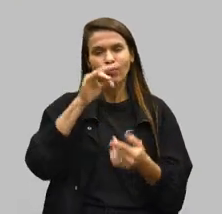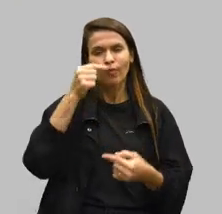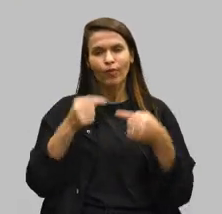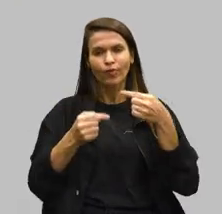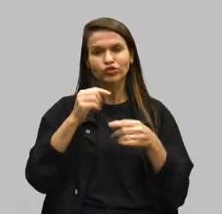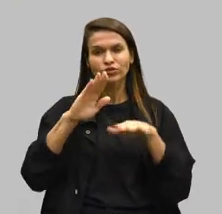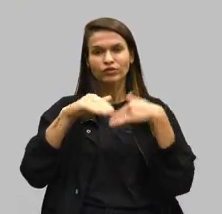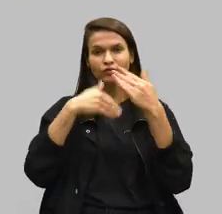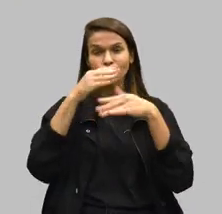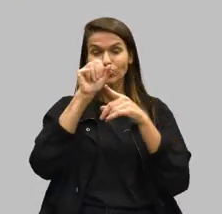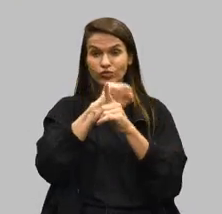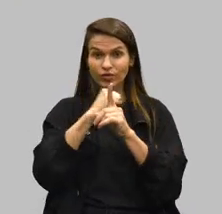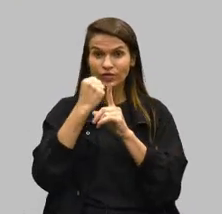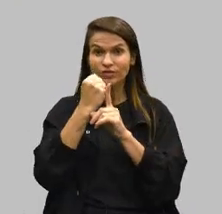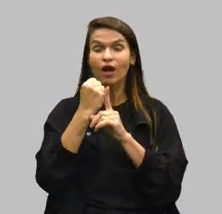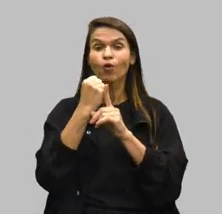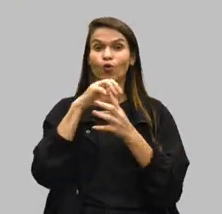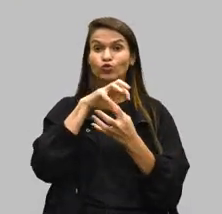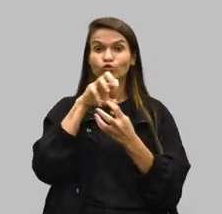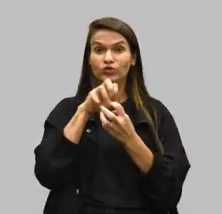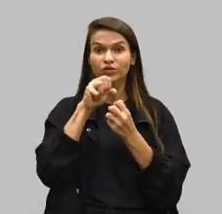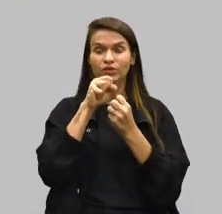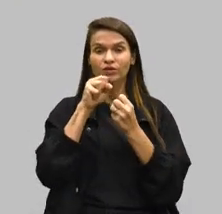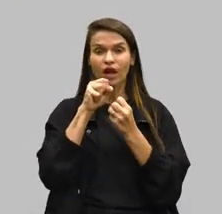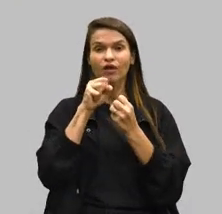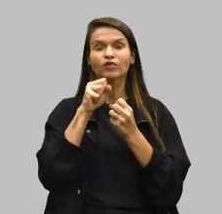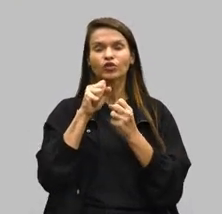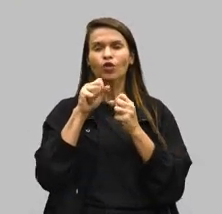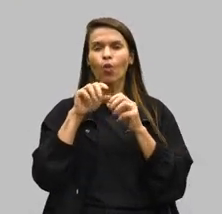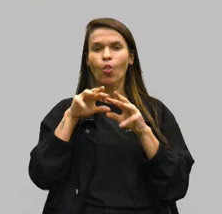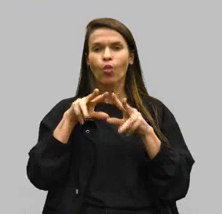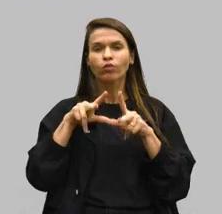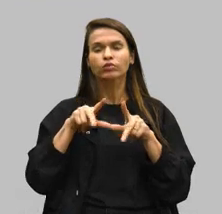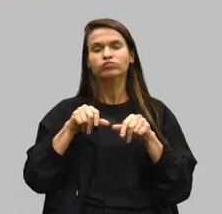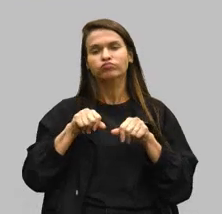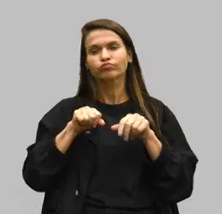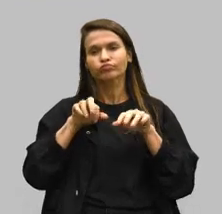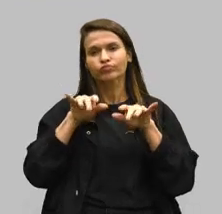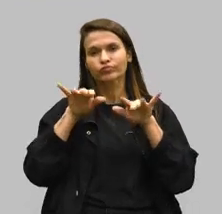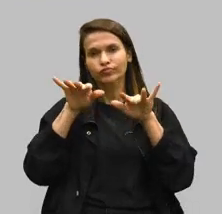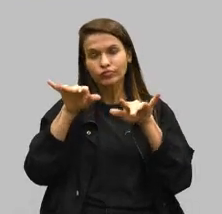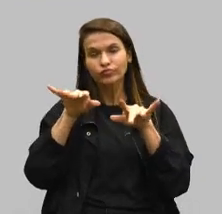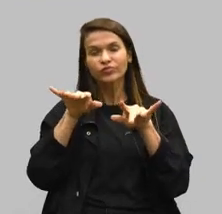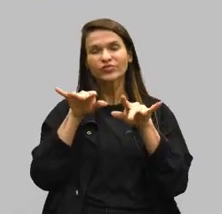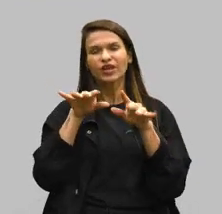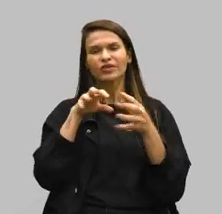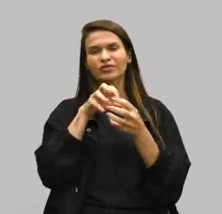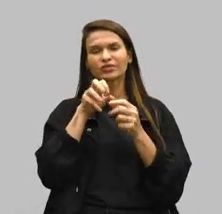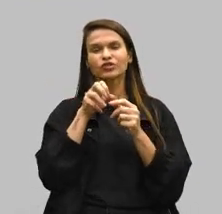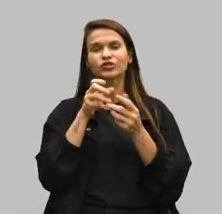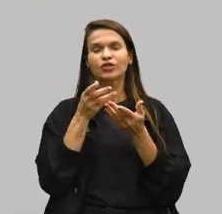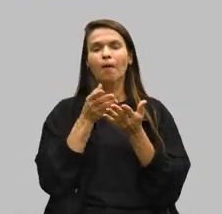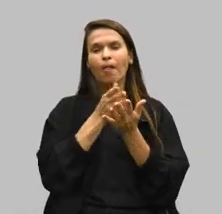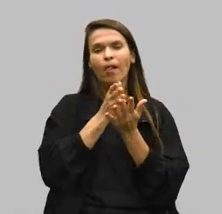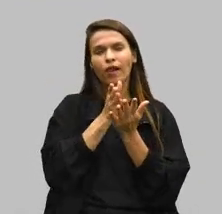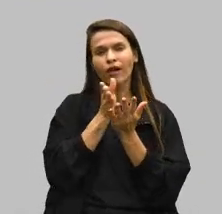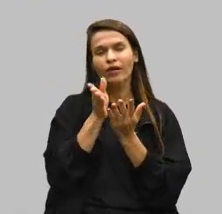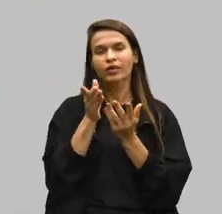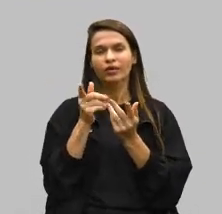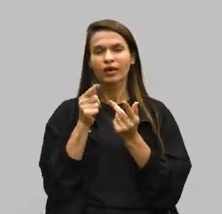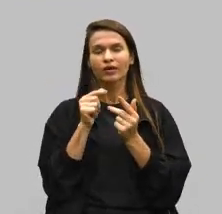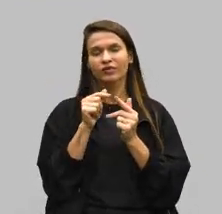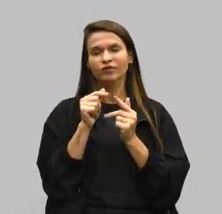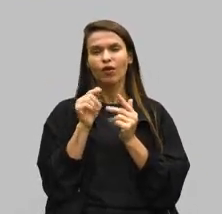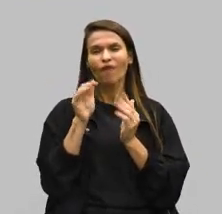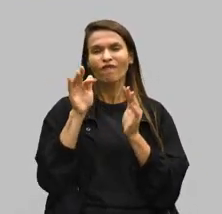Desenvolvimento Social sustentável que chegue a todos mas que seja sustentável no sentido de permear aí que ela não possa